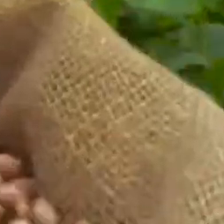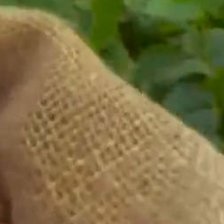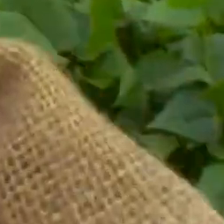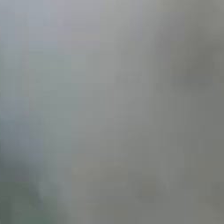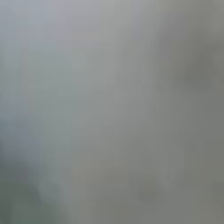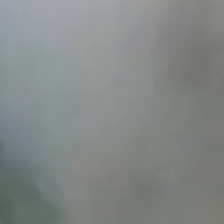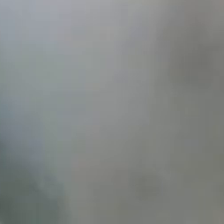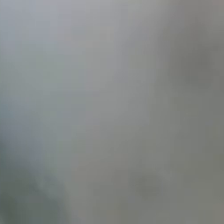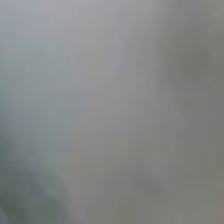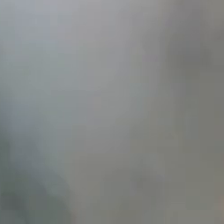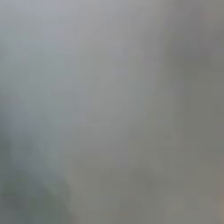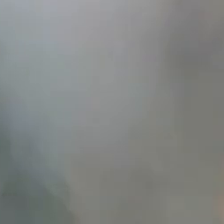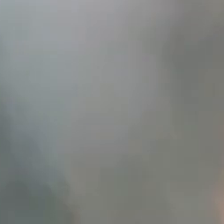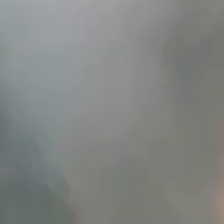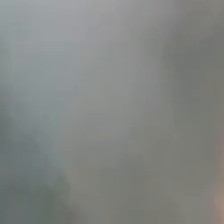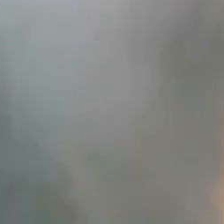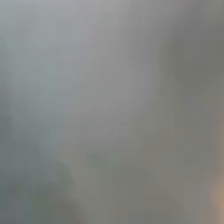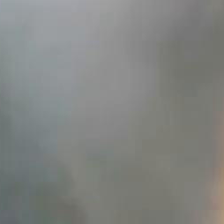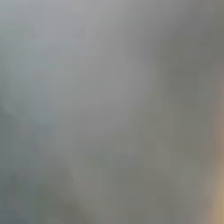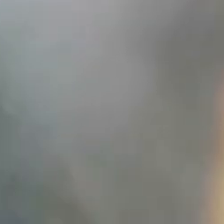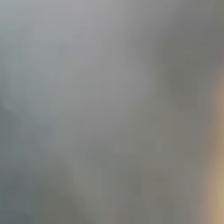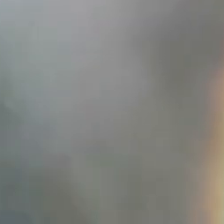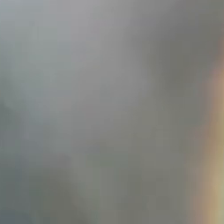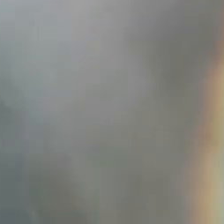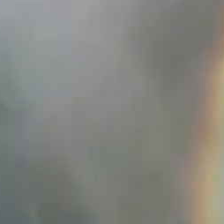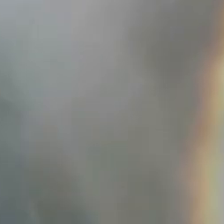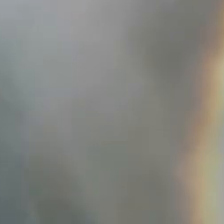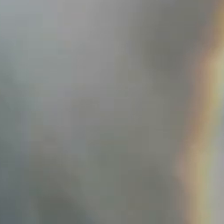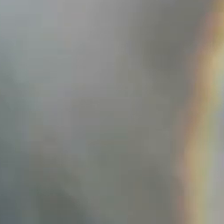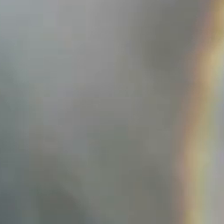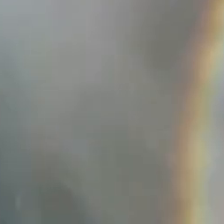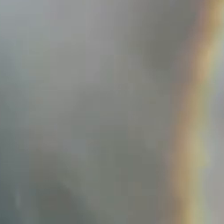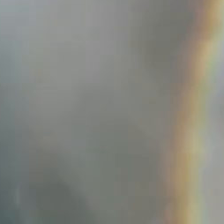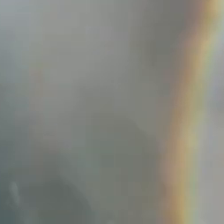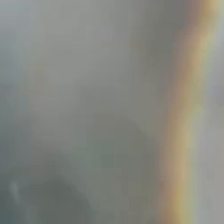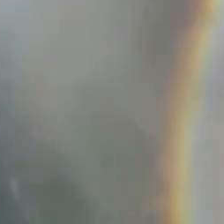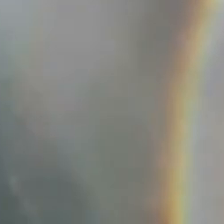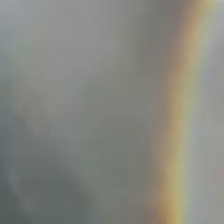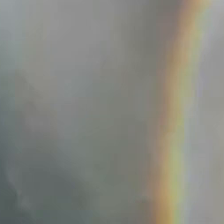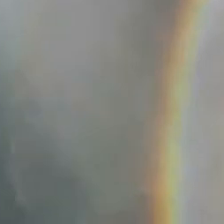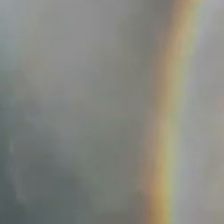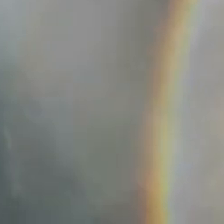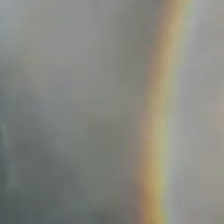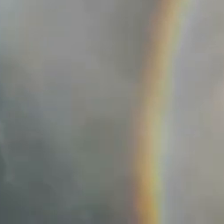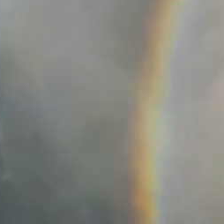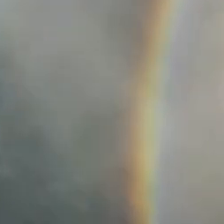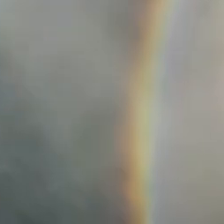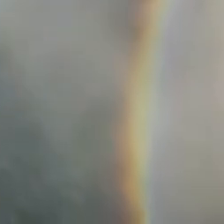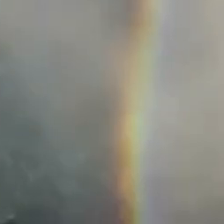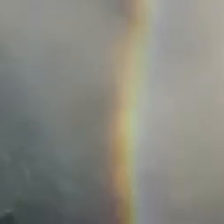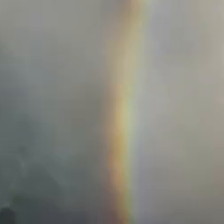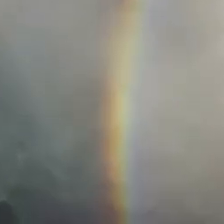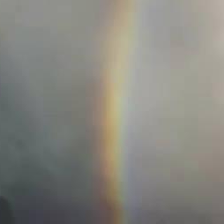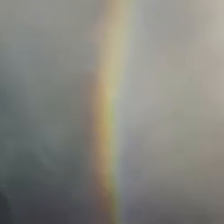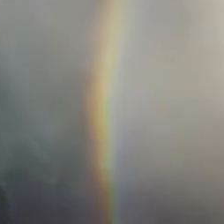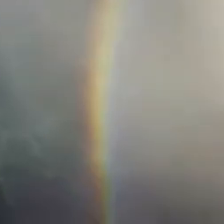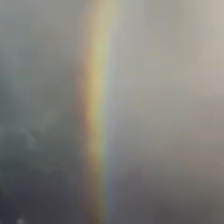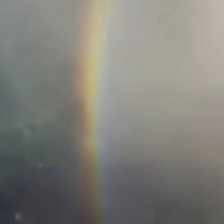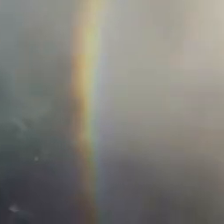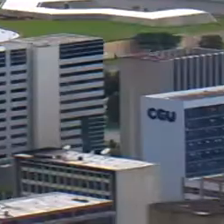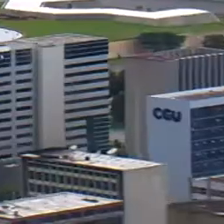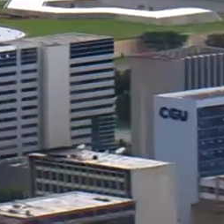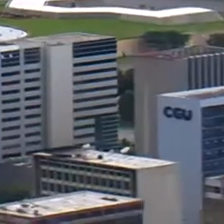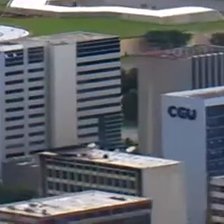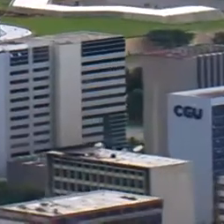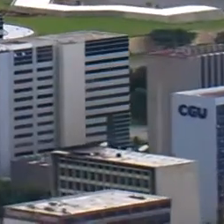cores, nossos bosques têm mais vida. Vida no teu seio, mais